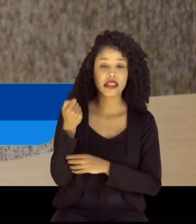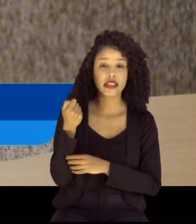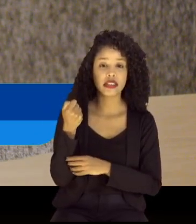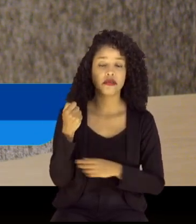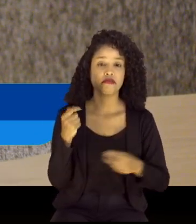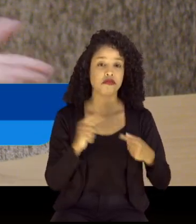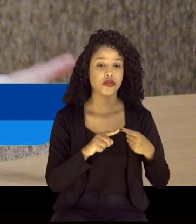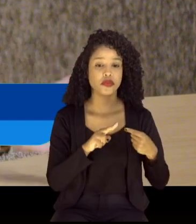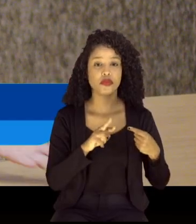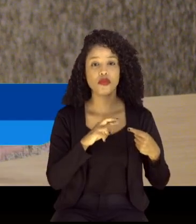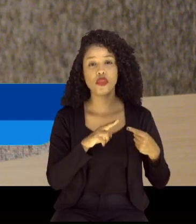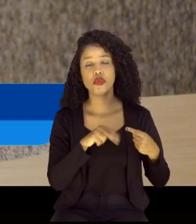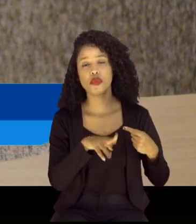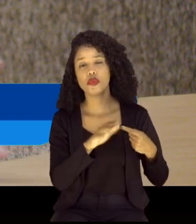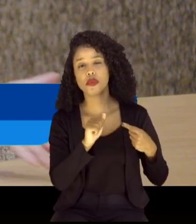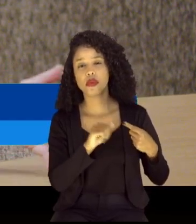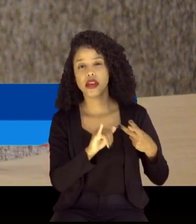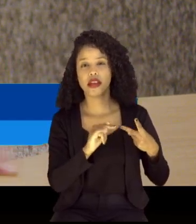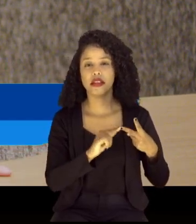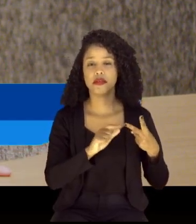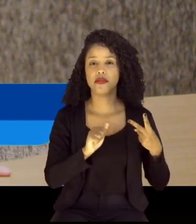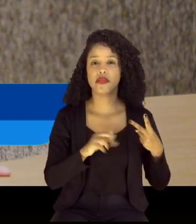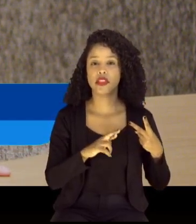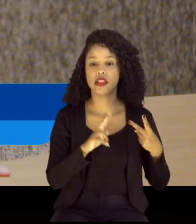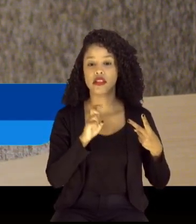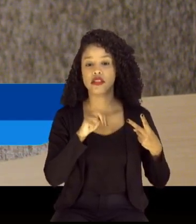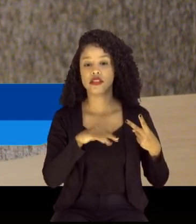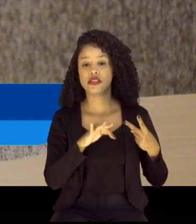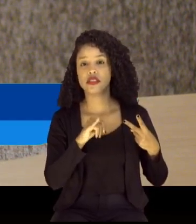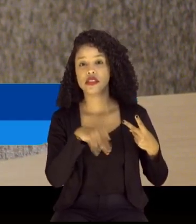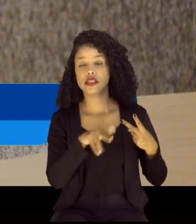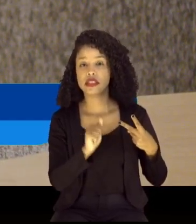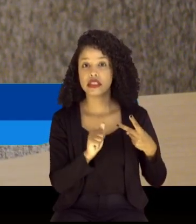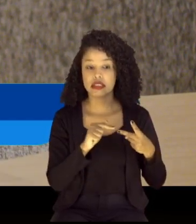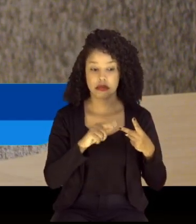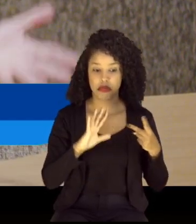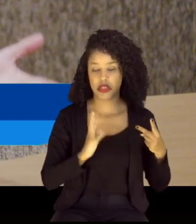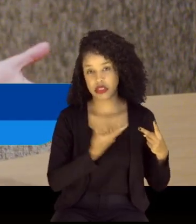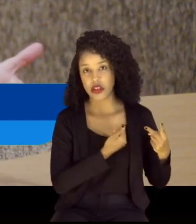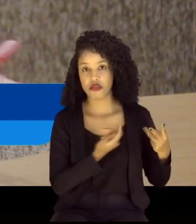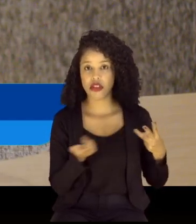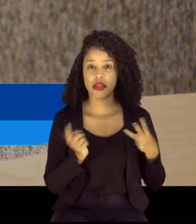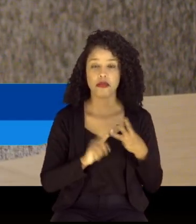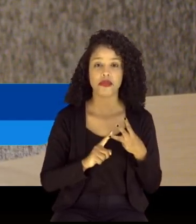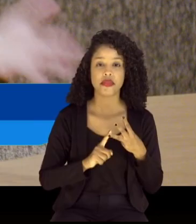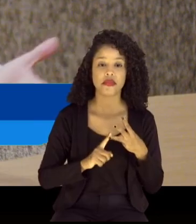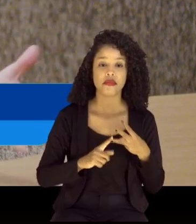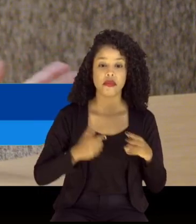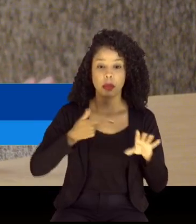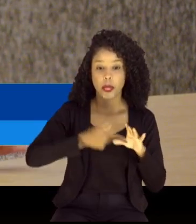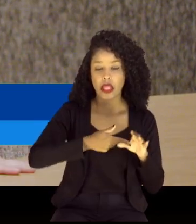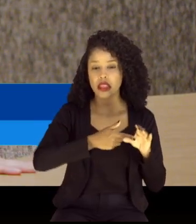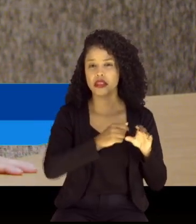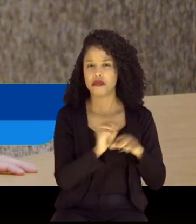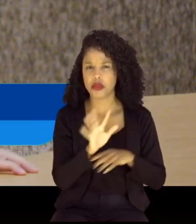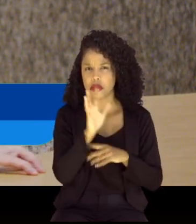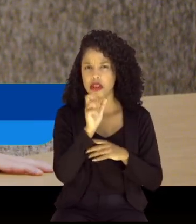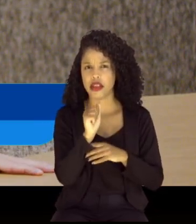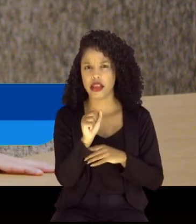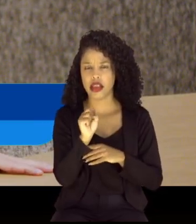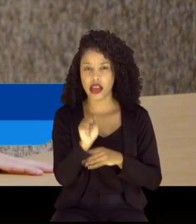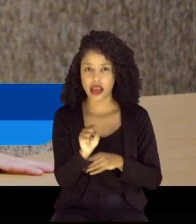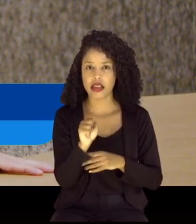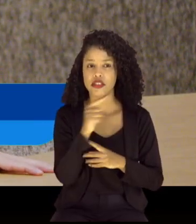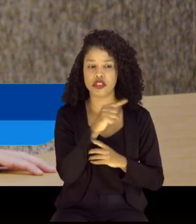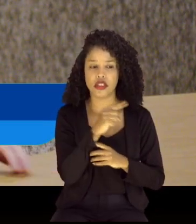Uruguai, da Argentina, para ver se consegue salvar. Daqui a pouco vai estar comprando gás da Bolívia, a quem já deu uma